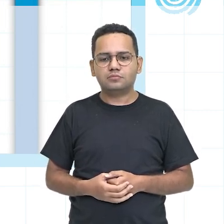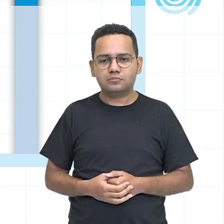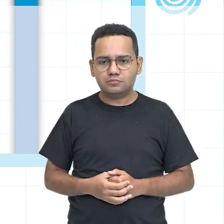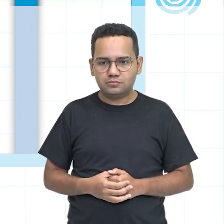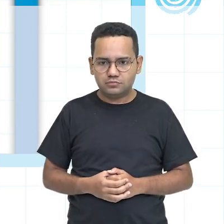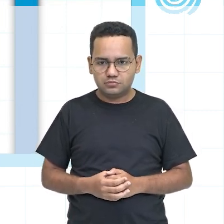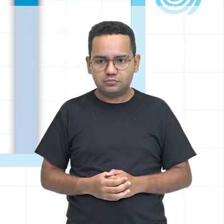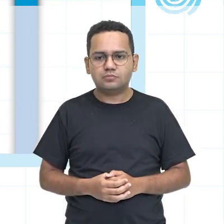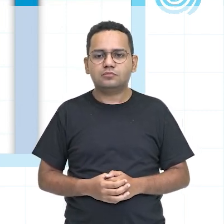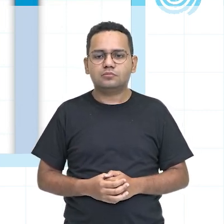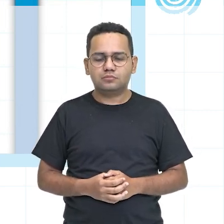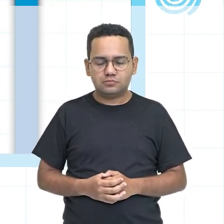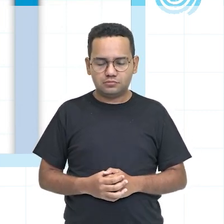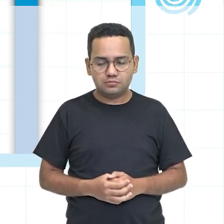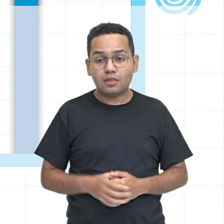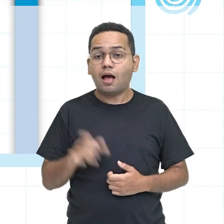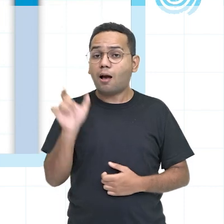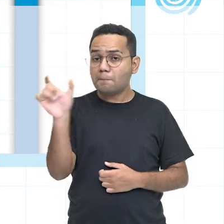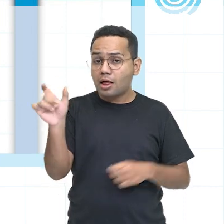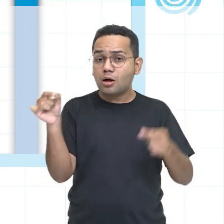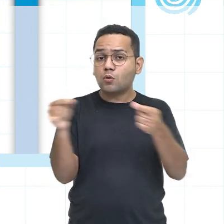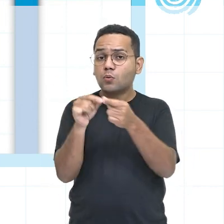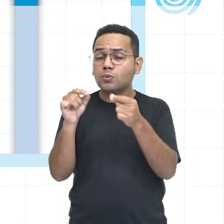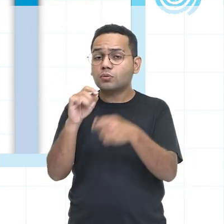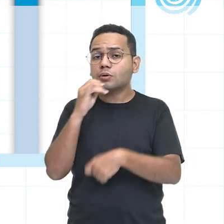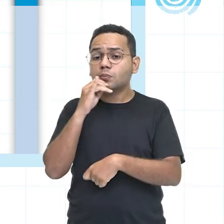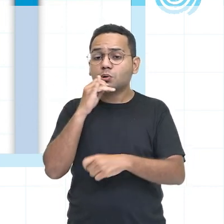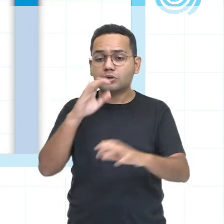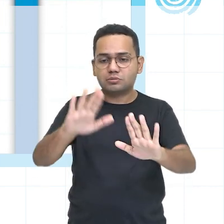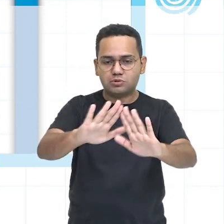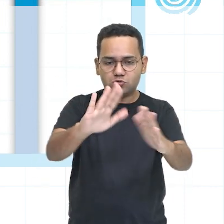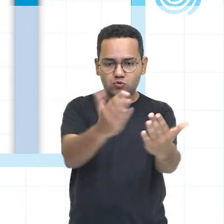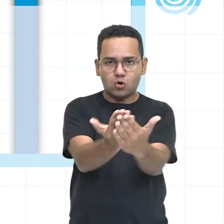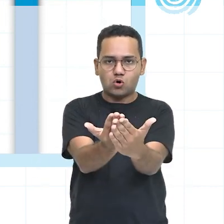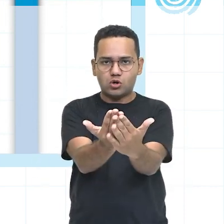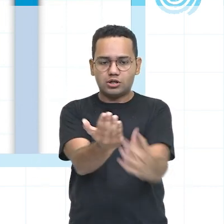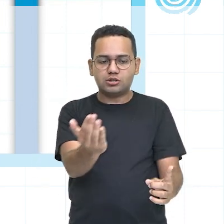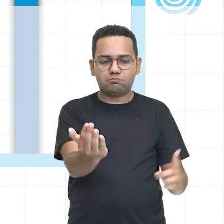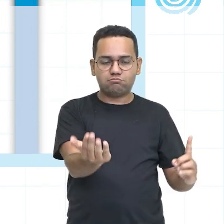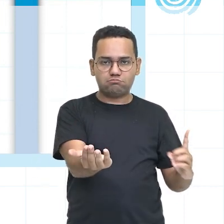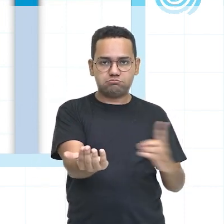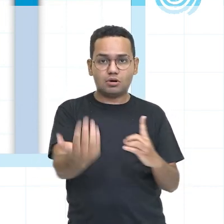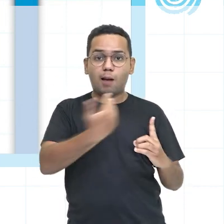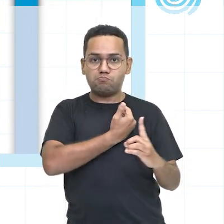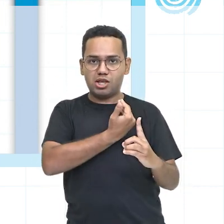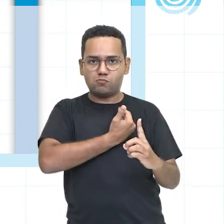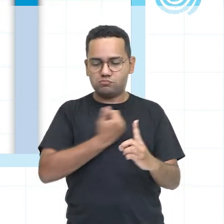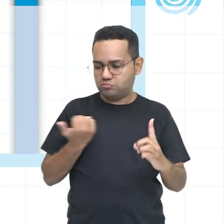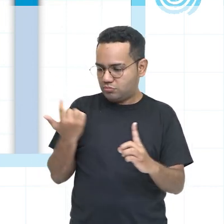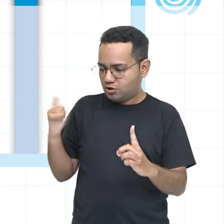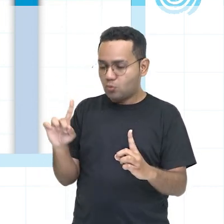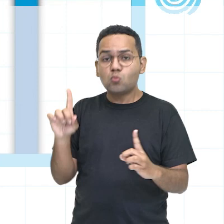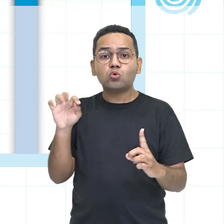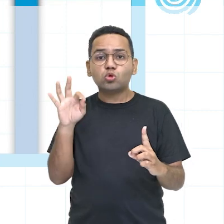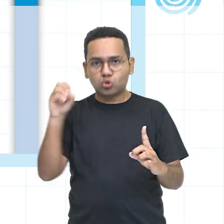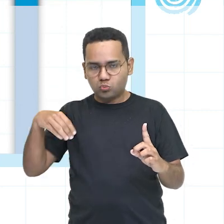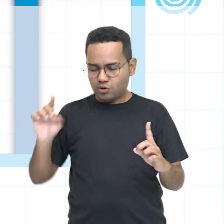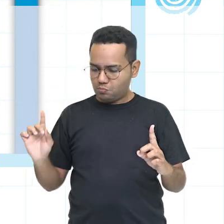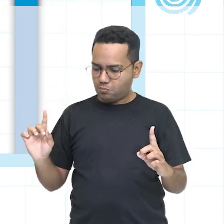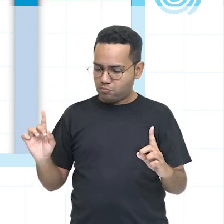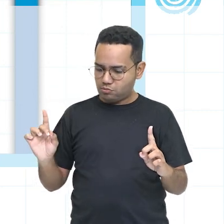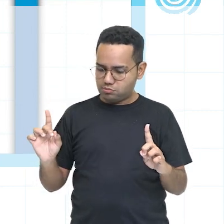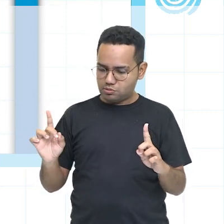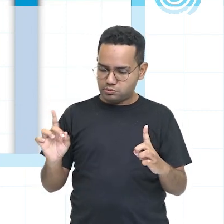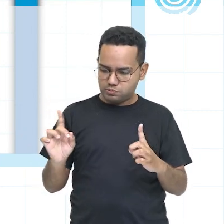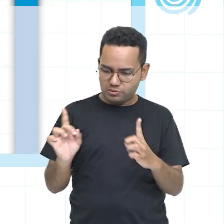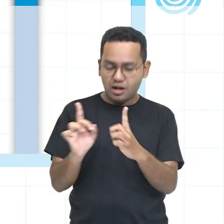advérbio que descreve como Jack apareceu. Então, repare, né, que repentinamente, o Jack apareceu repentinamente. Então, ele